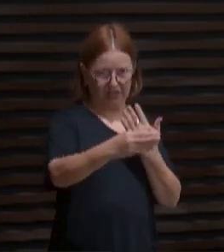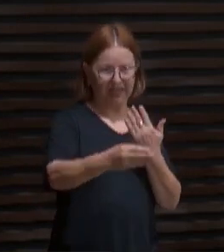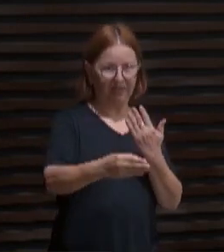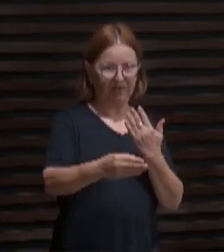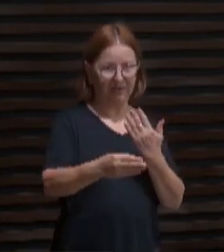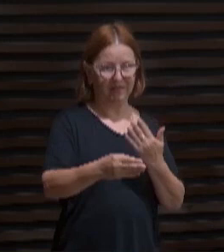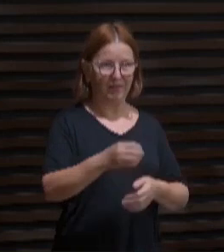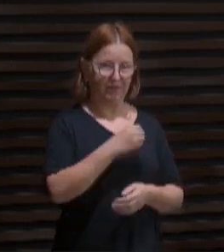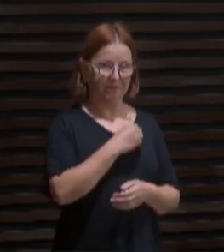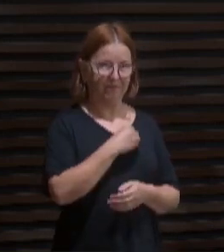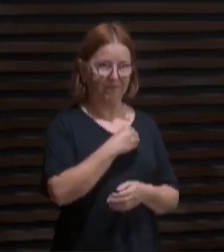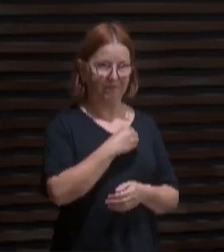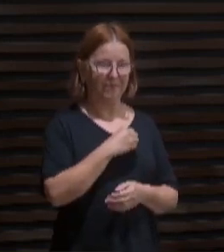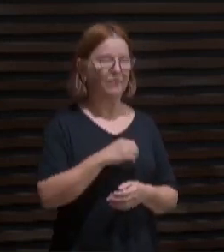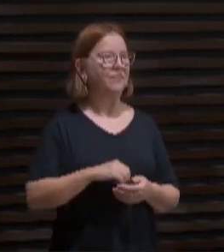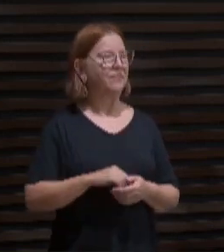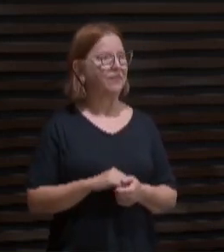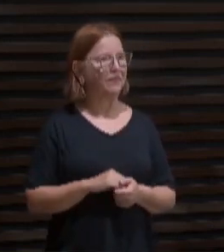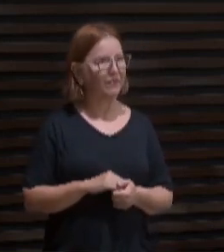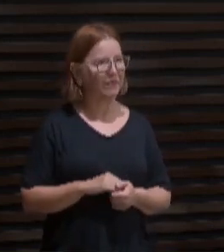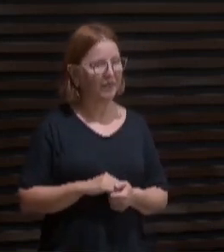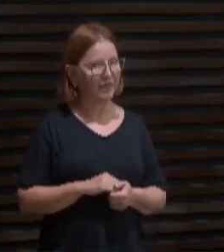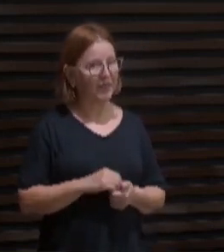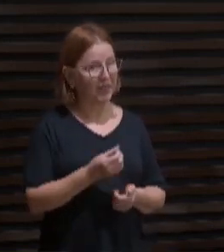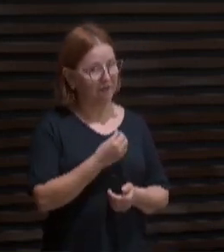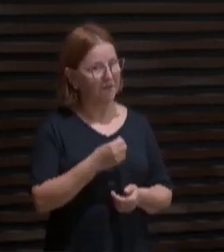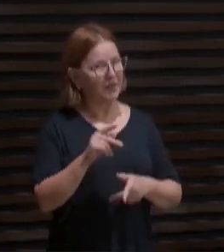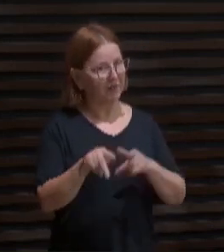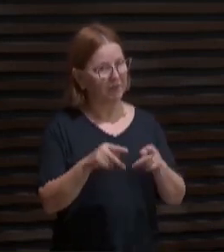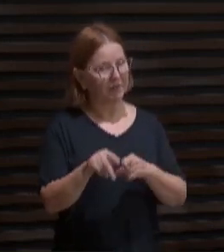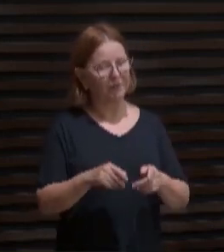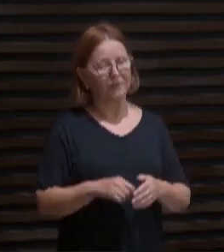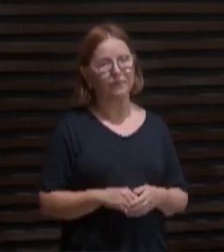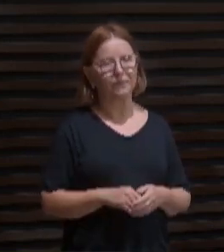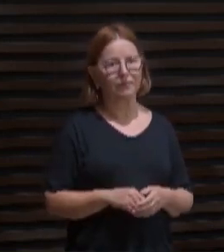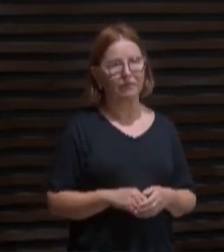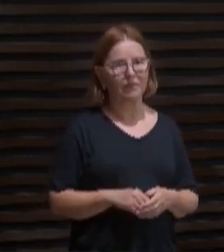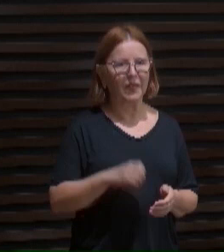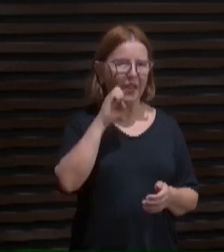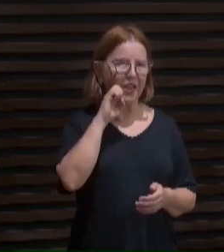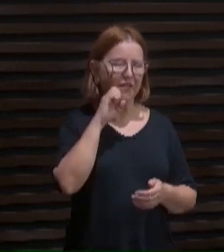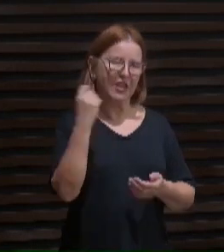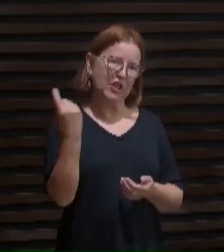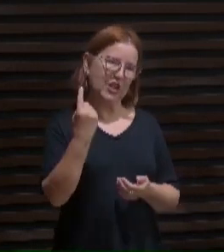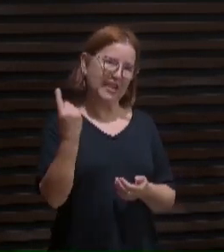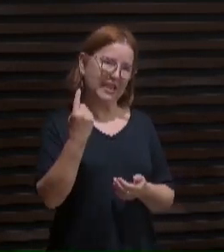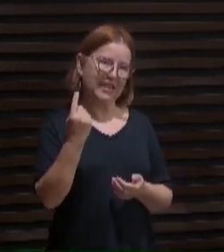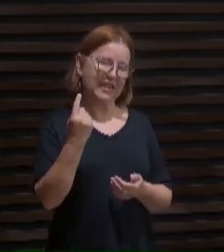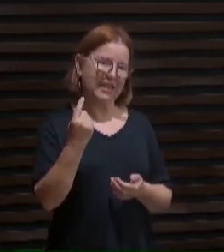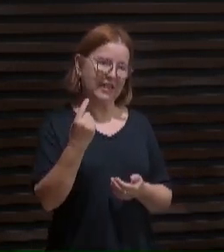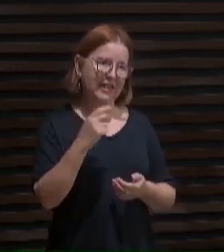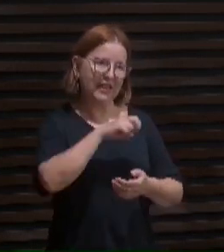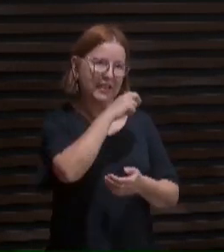sinuosidade da cobra na vida das pessoas. Eva estava sozinha, já que a serpente veio falar